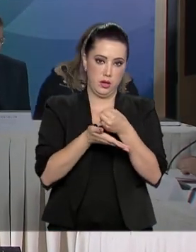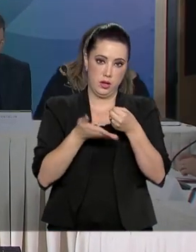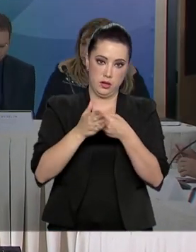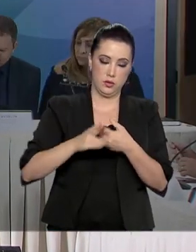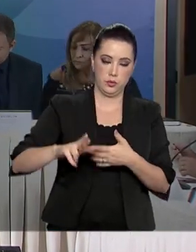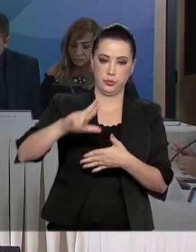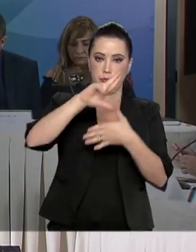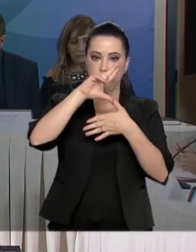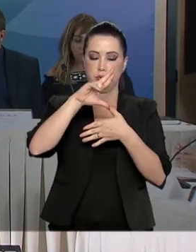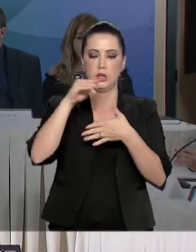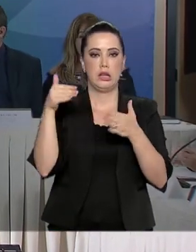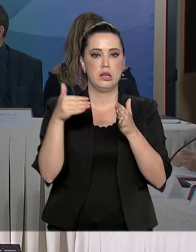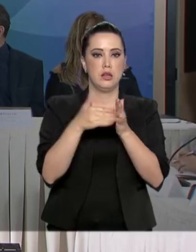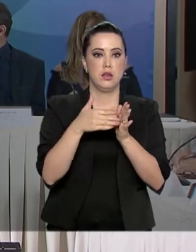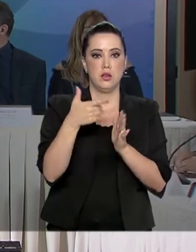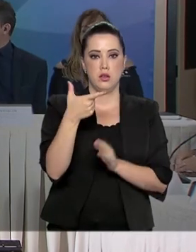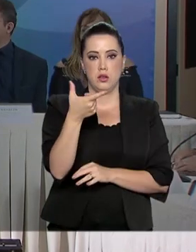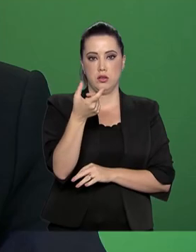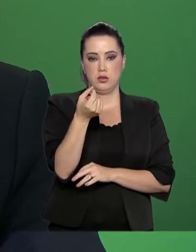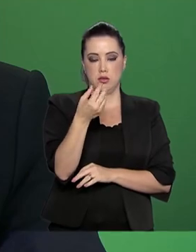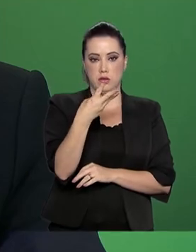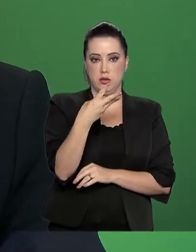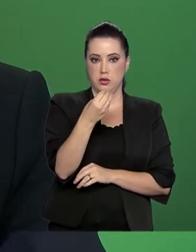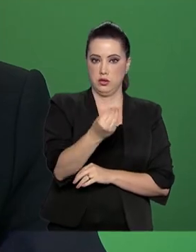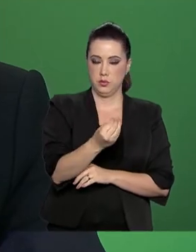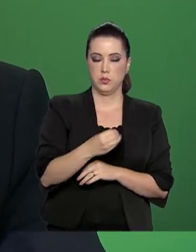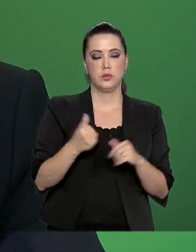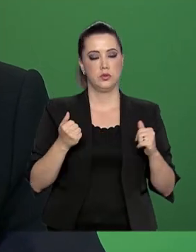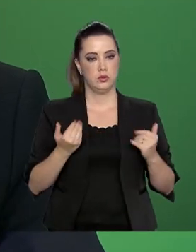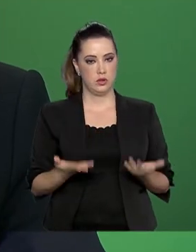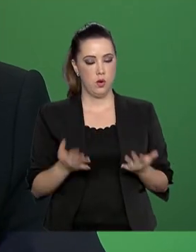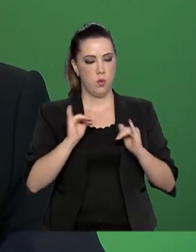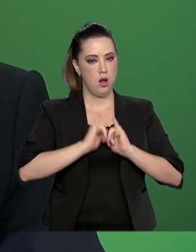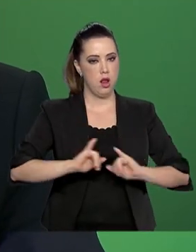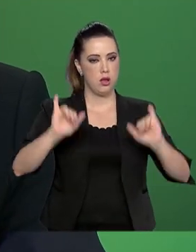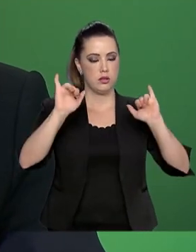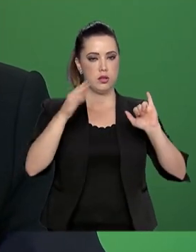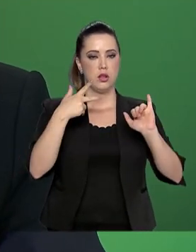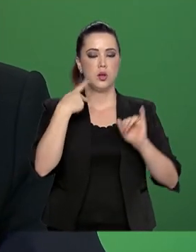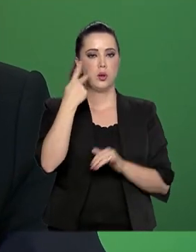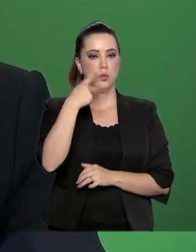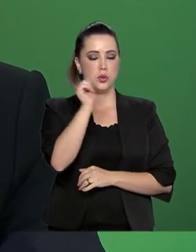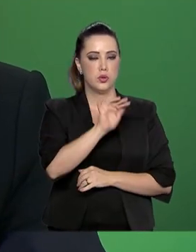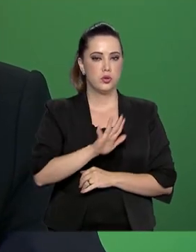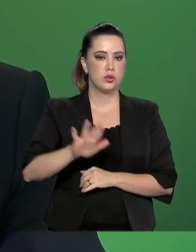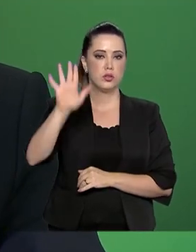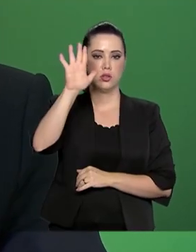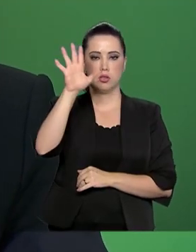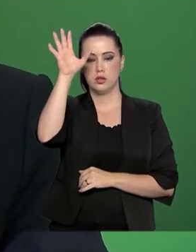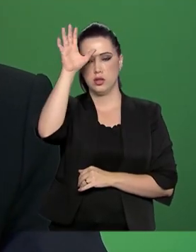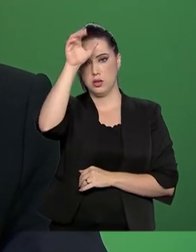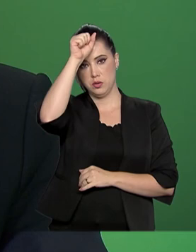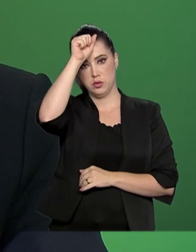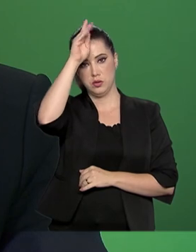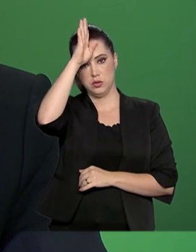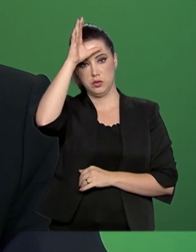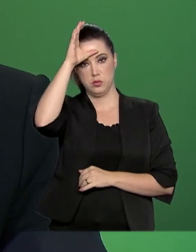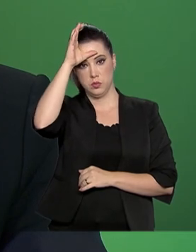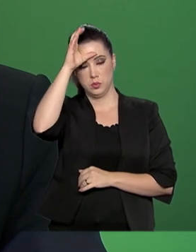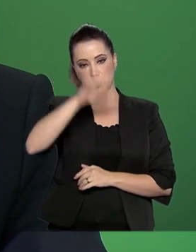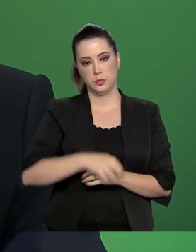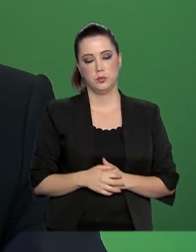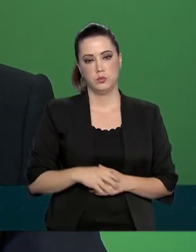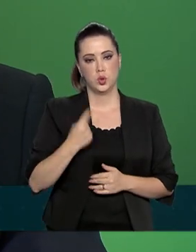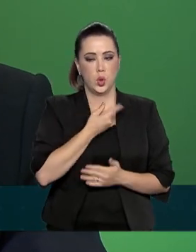América Latina até 2030. Para isso, foi lançada a Política Nacional de Alfabetização. Nós